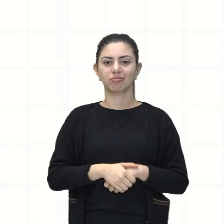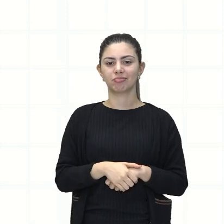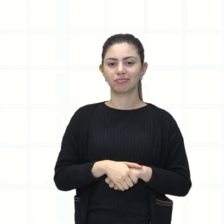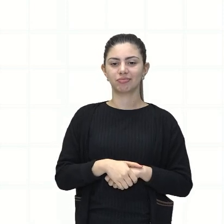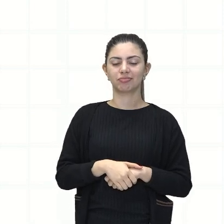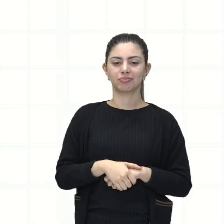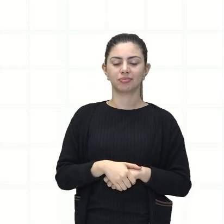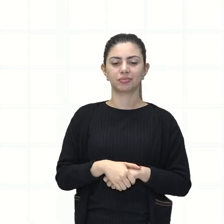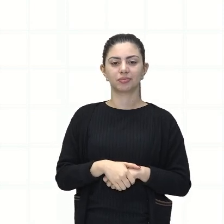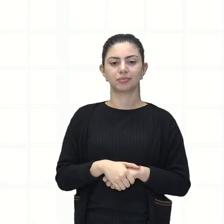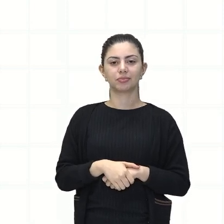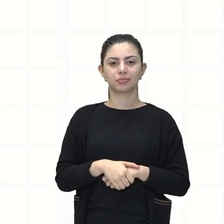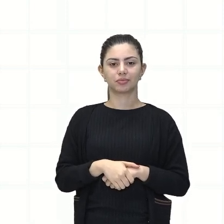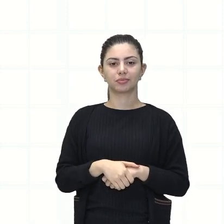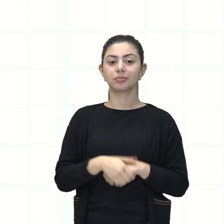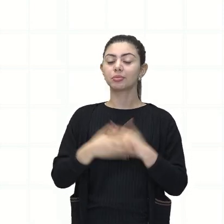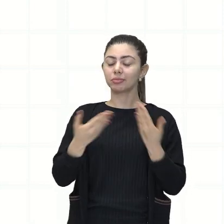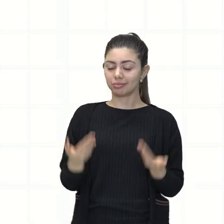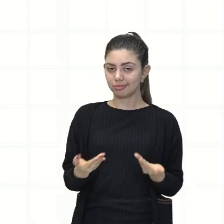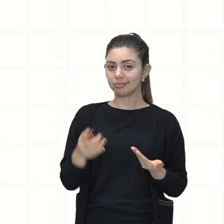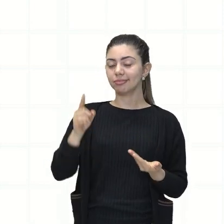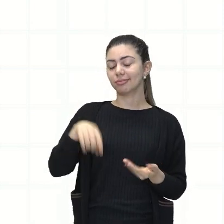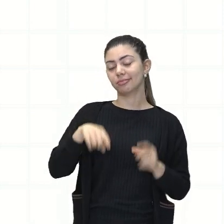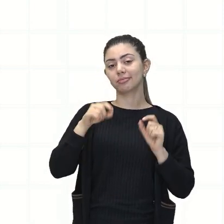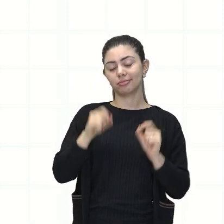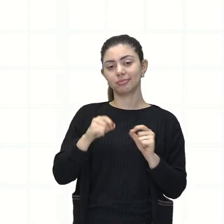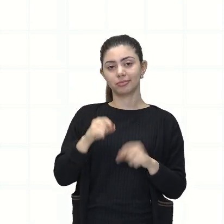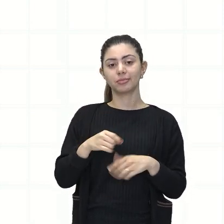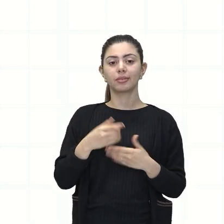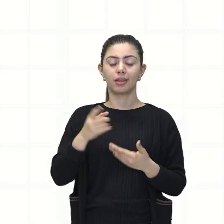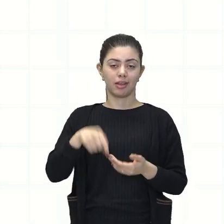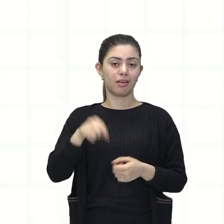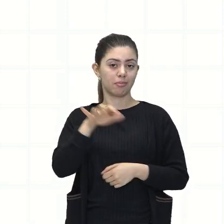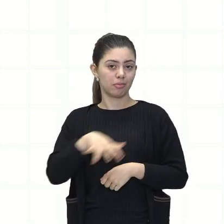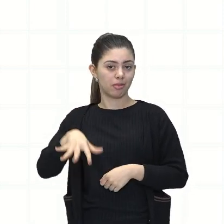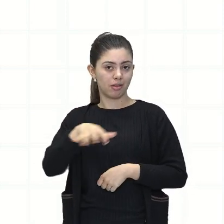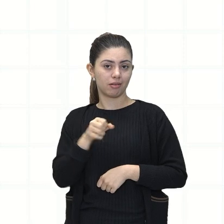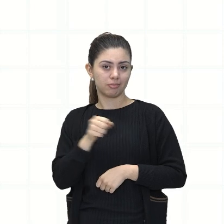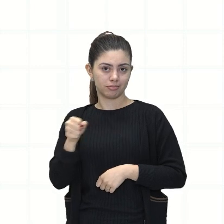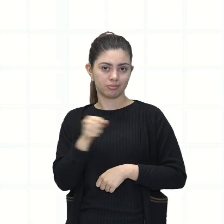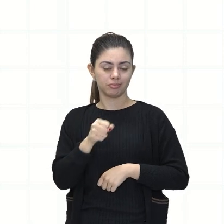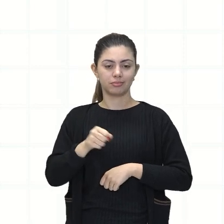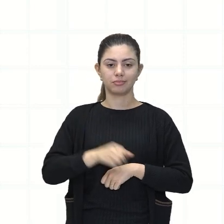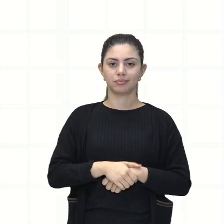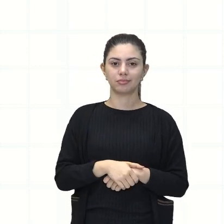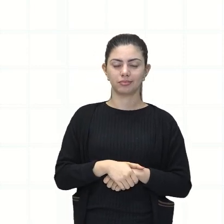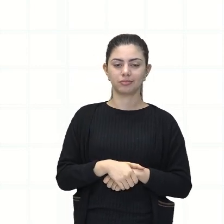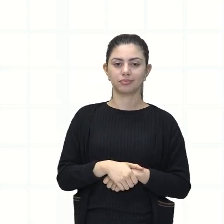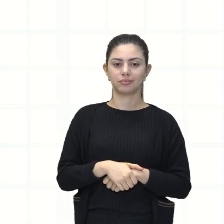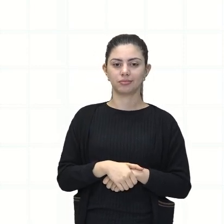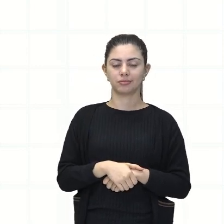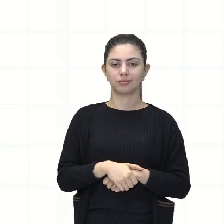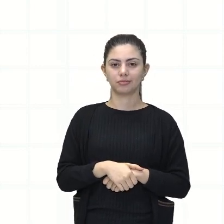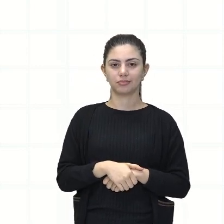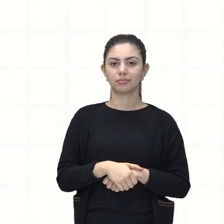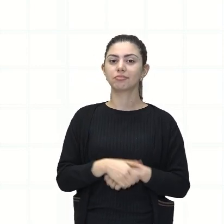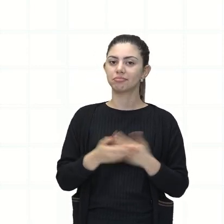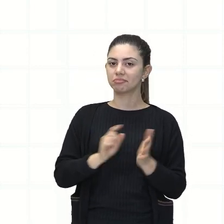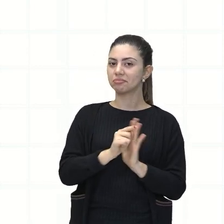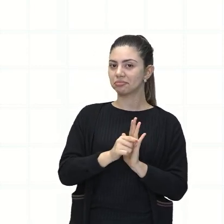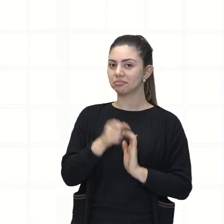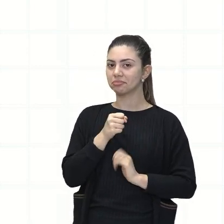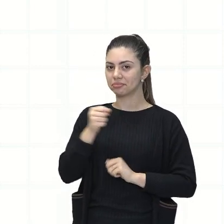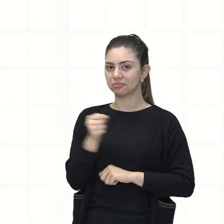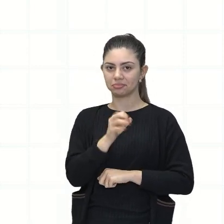contento. Então, review também é um journalistic genre, certo? É um gênero